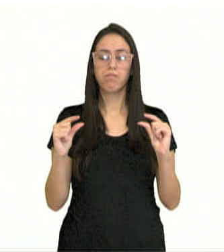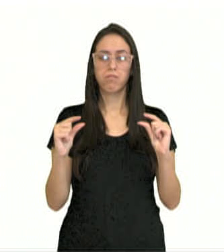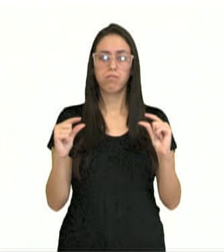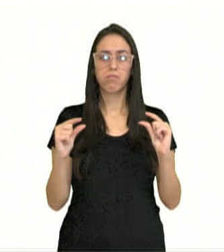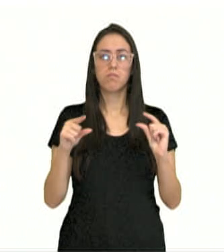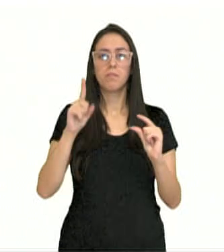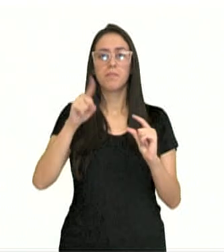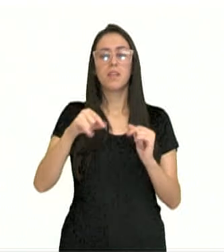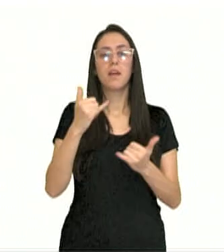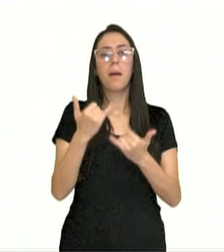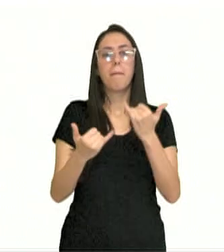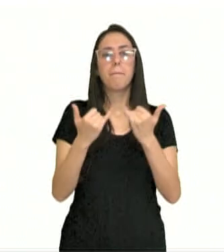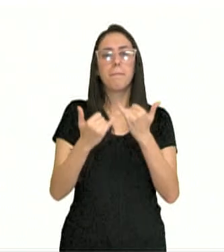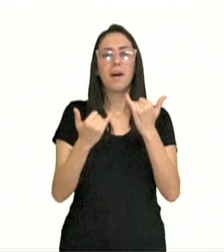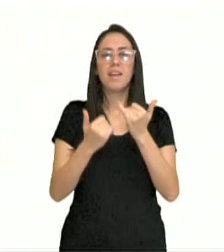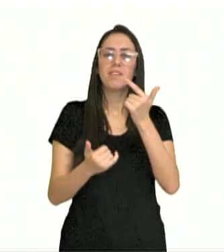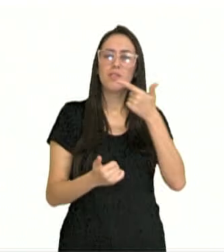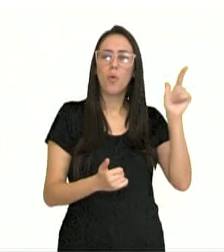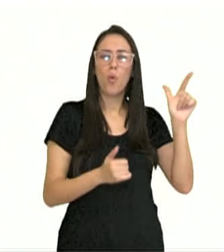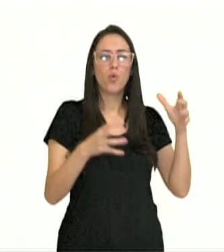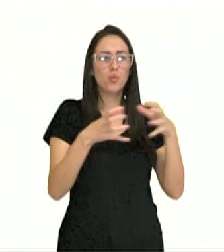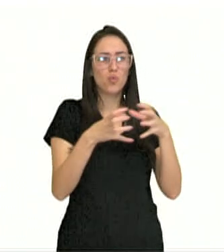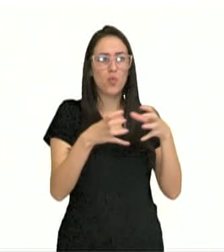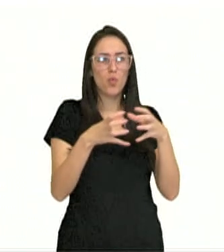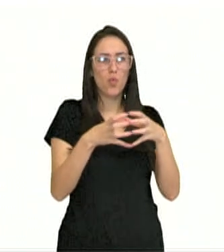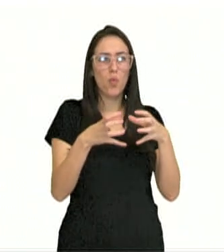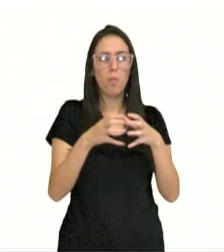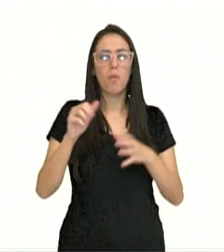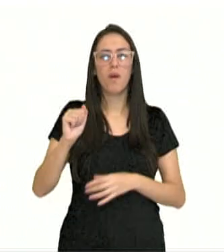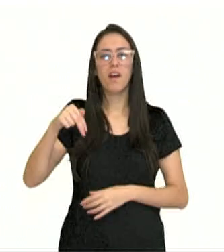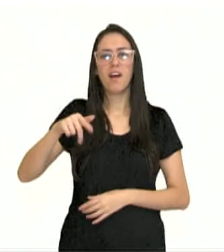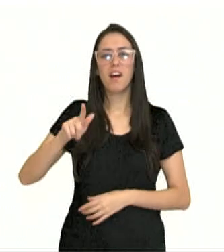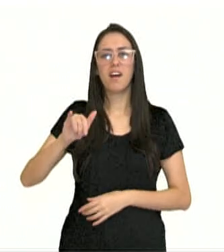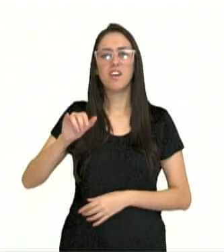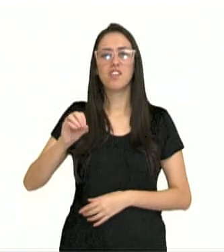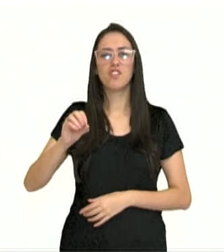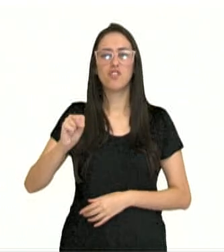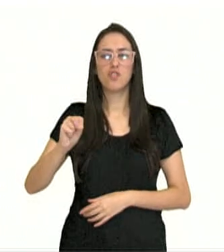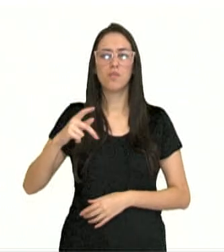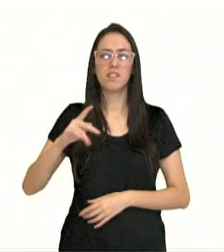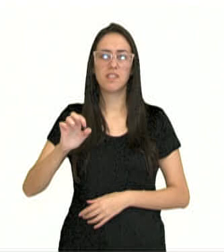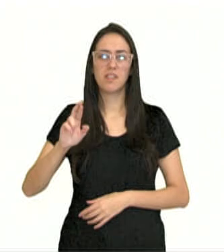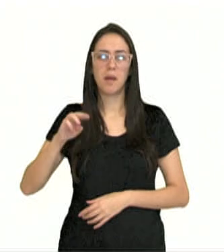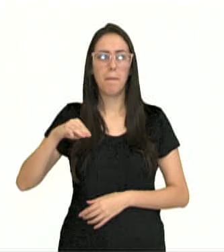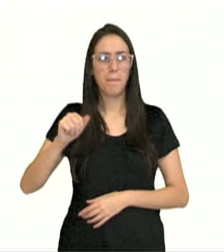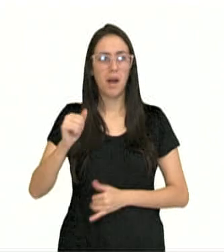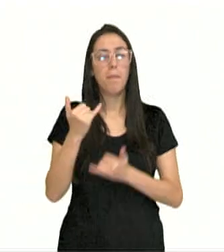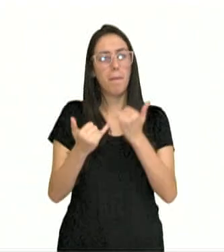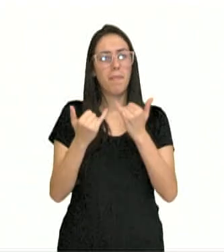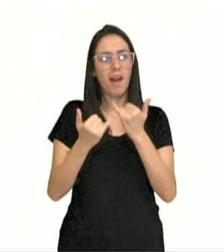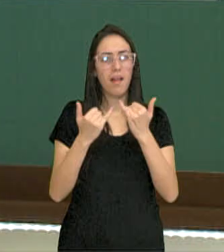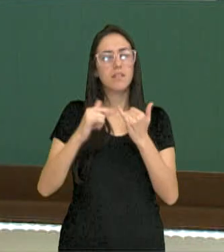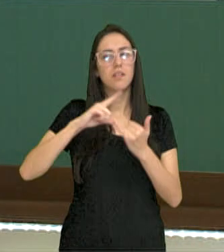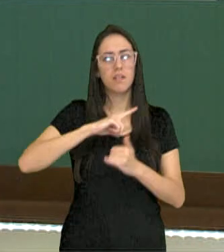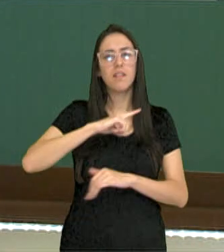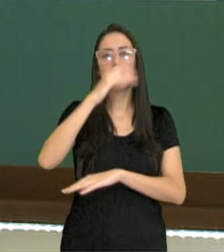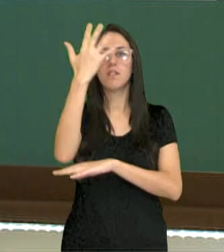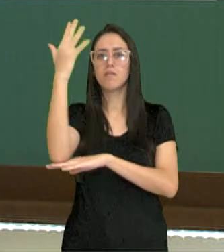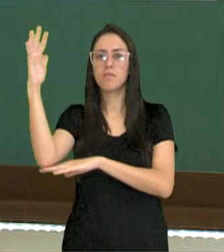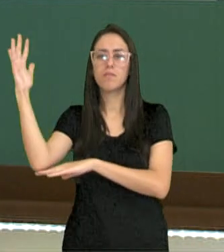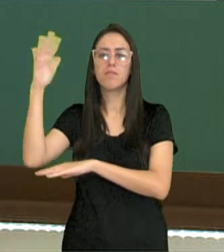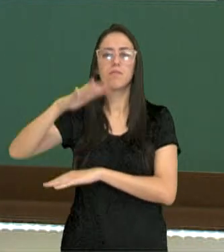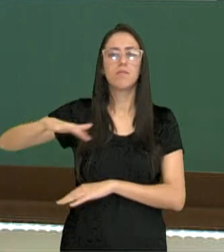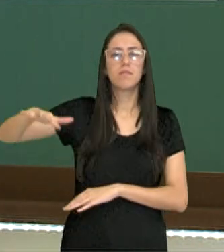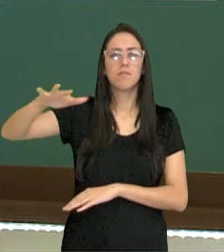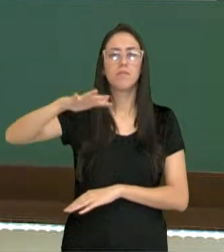as angiospermas, mas não são angiospermas, encontradas em florestas tropicais e subtropicais. Então, é